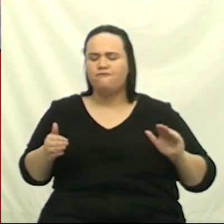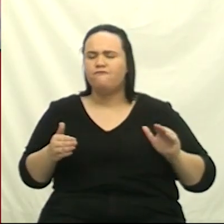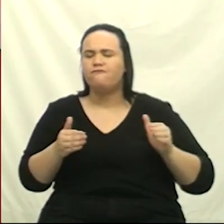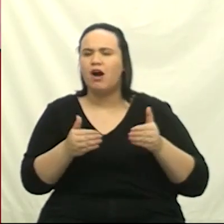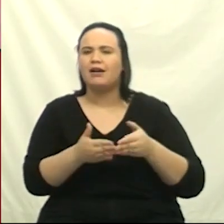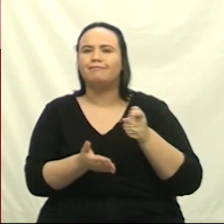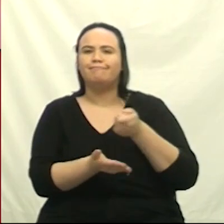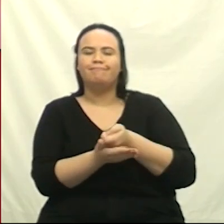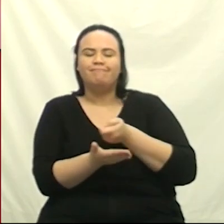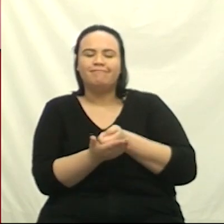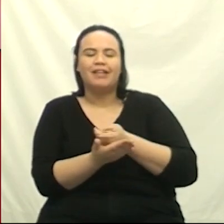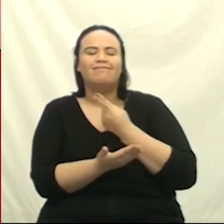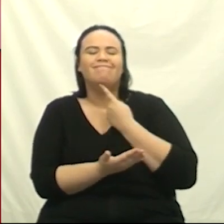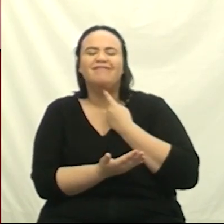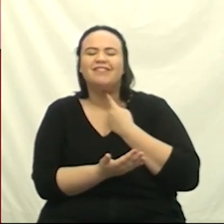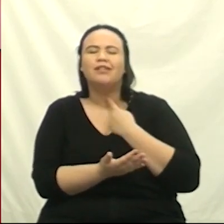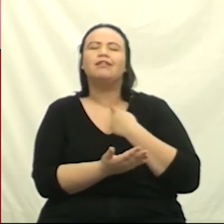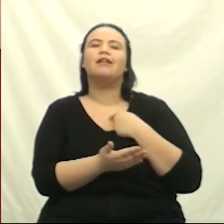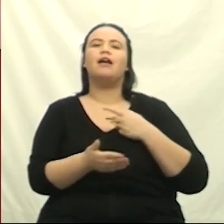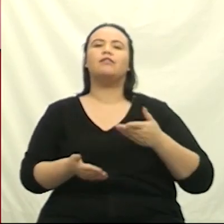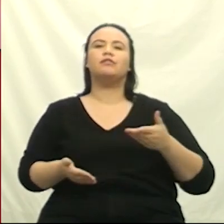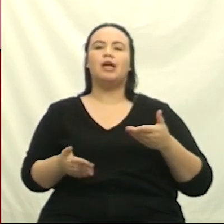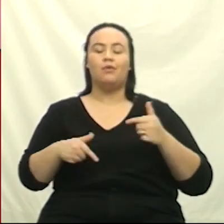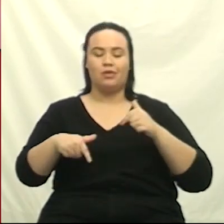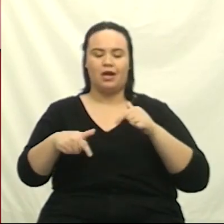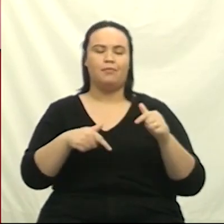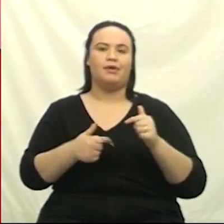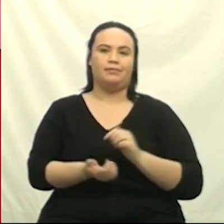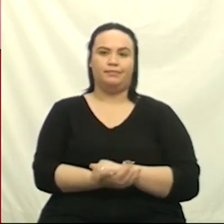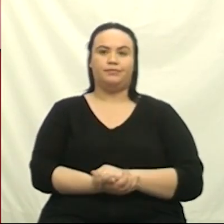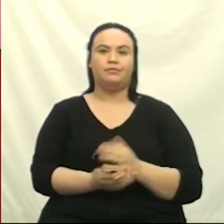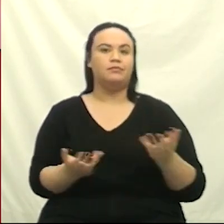demais demais demais ao trabalho